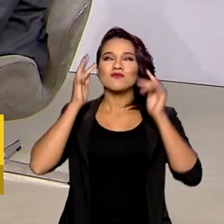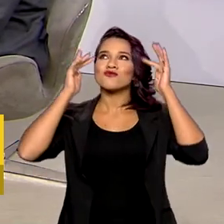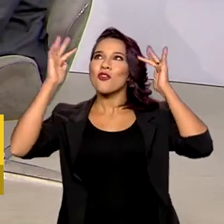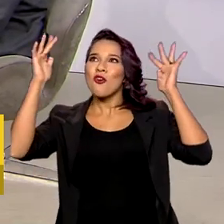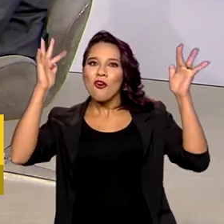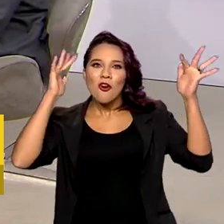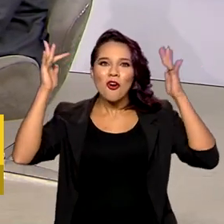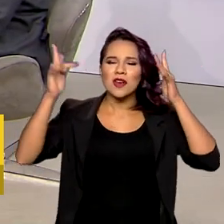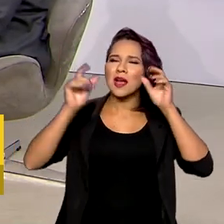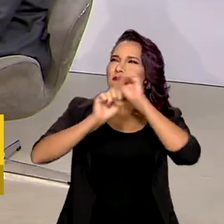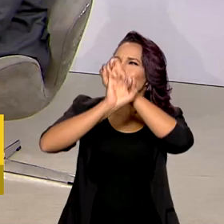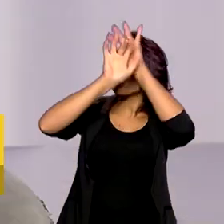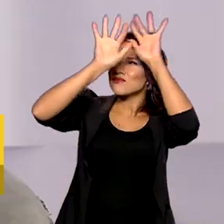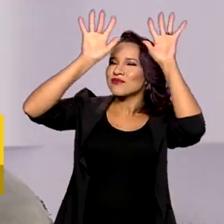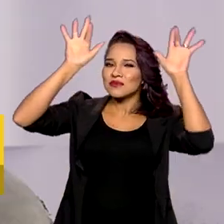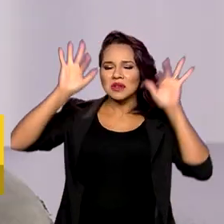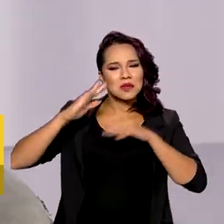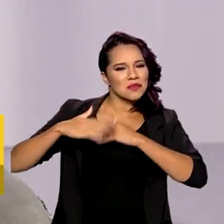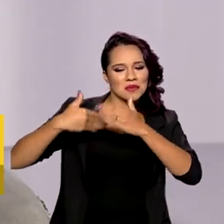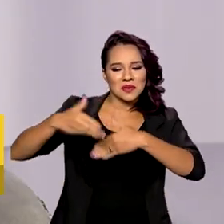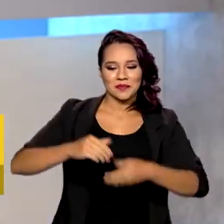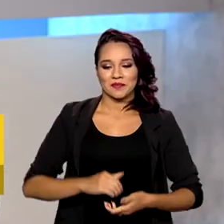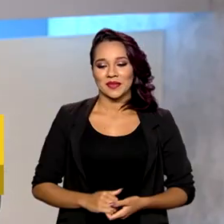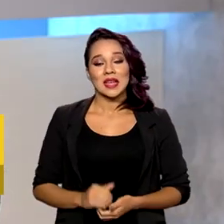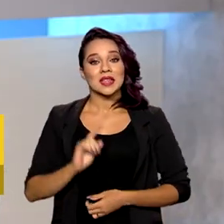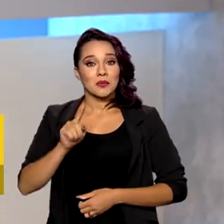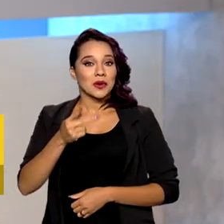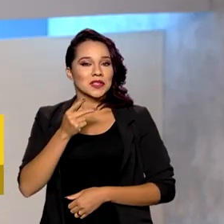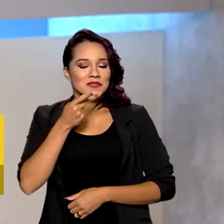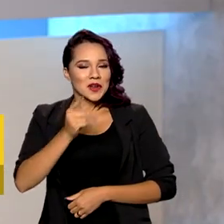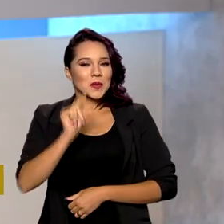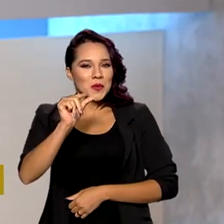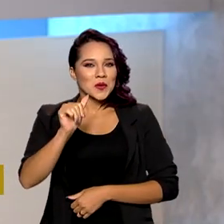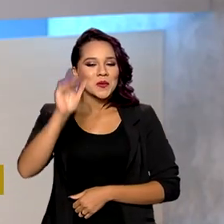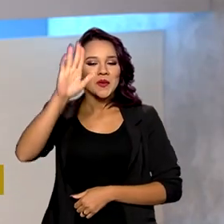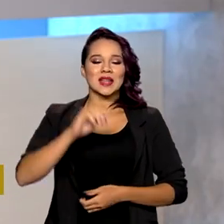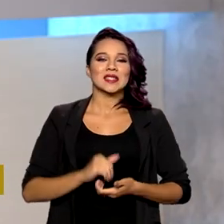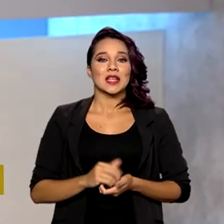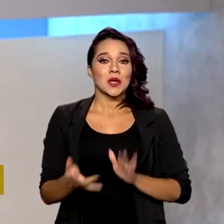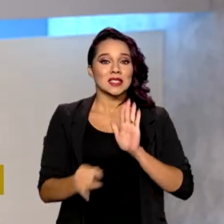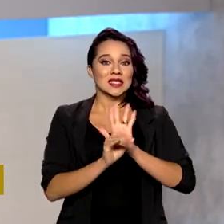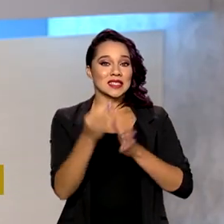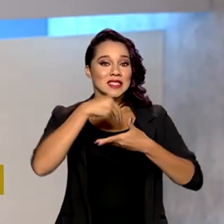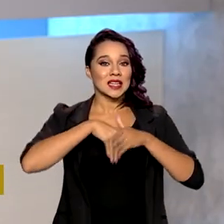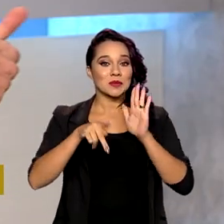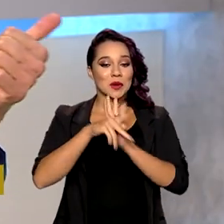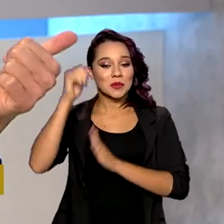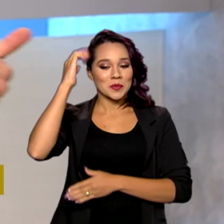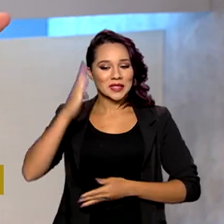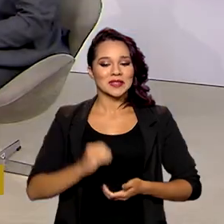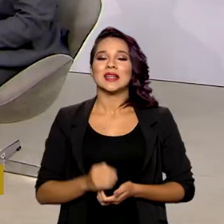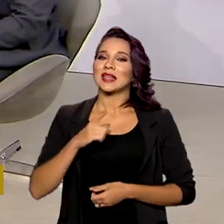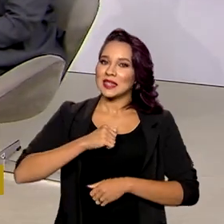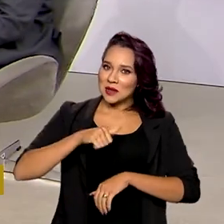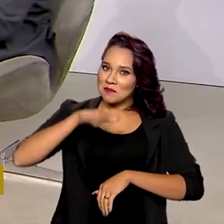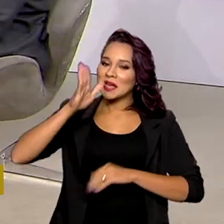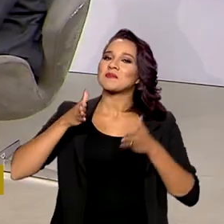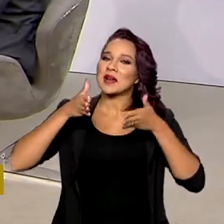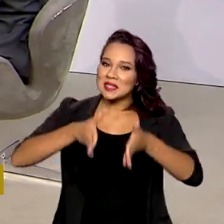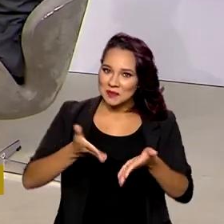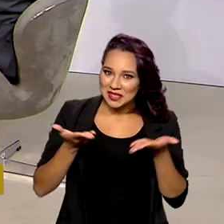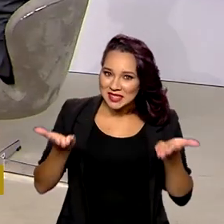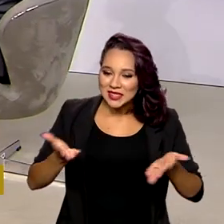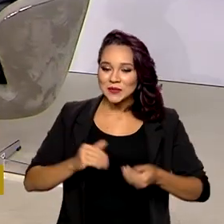sonhador, imaginativo, e por aí vai. Daqui a pouco a gente fala um pouquinho mais da nossa identidade como brasileiro, porque tem mais participação chegando